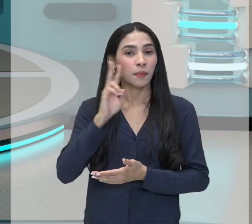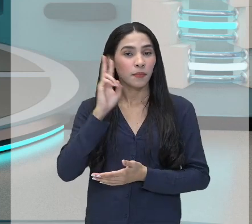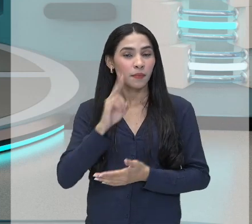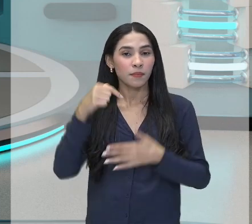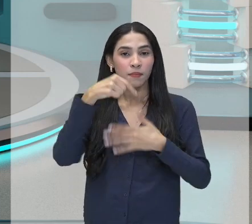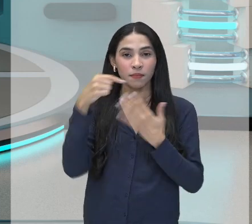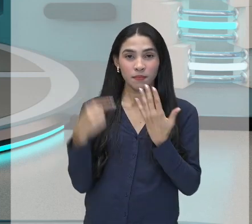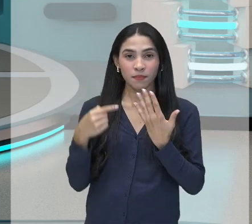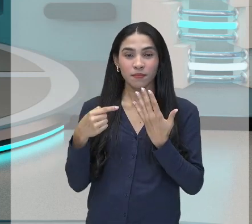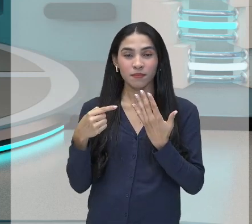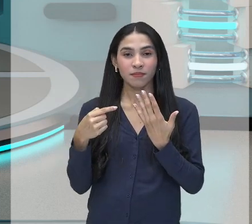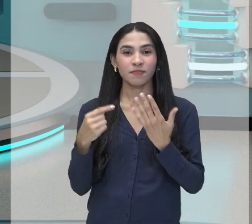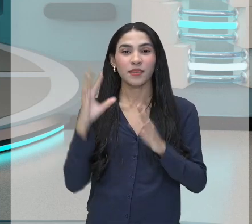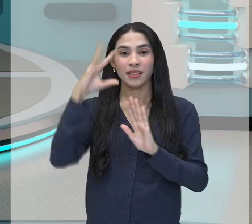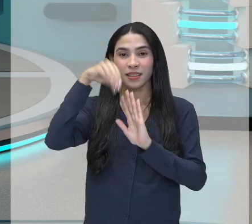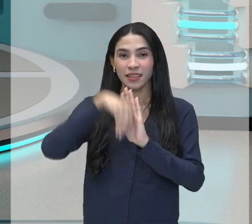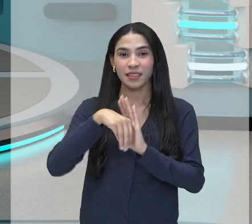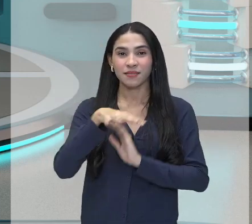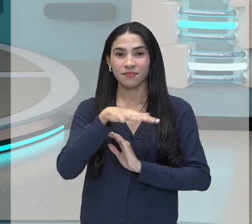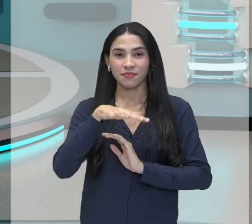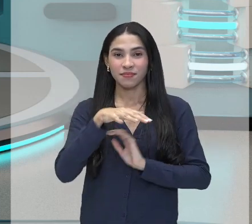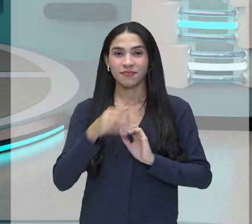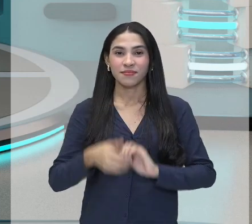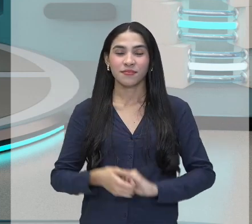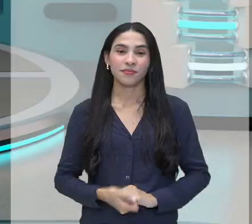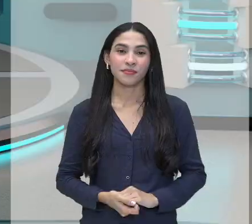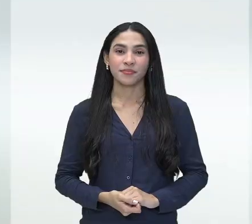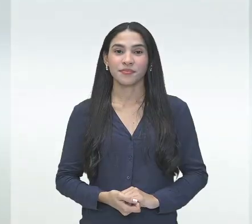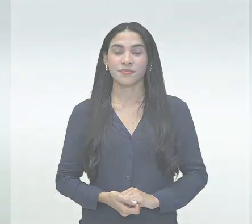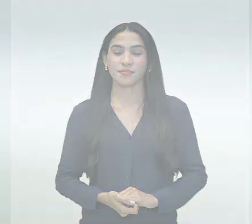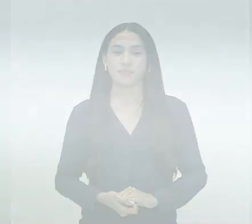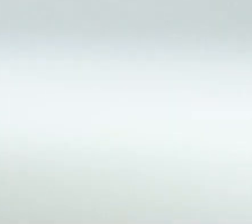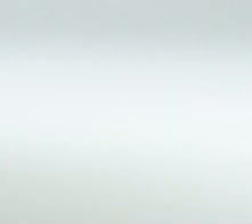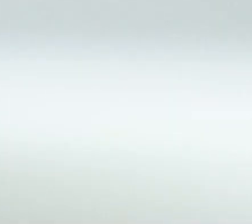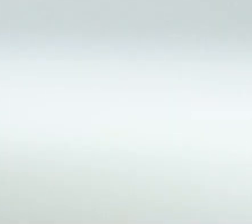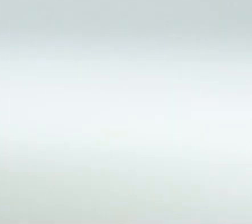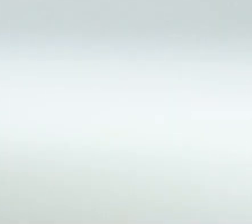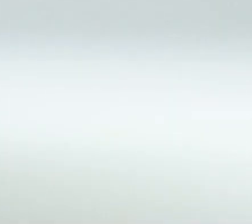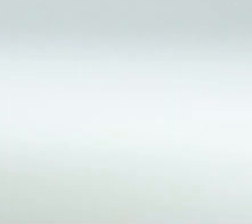pontos dados dentro dessa unidade. Vamos lá.